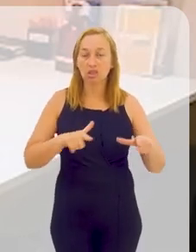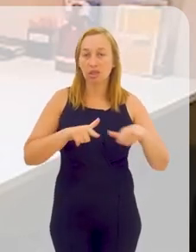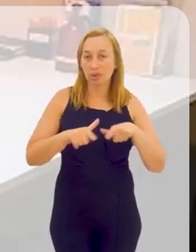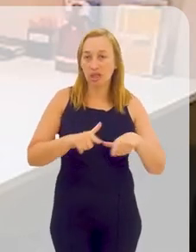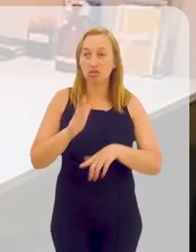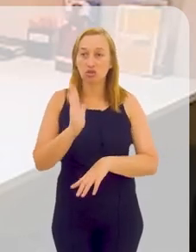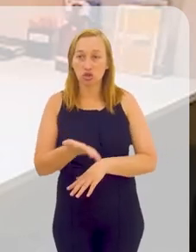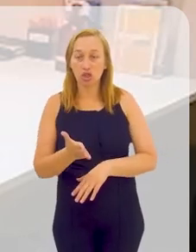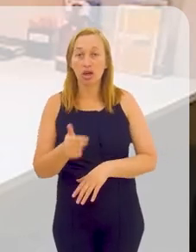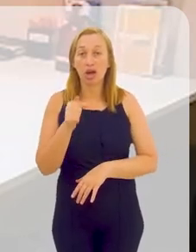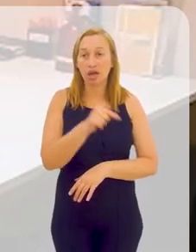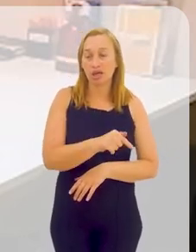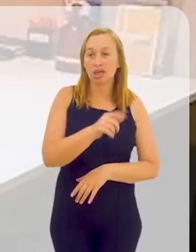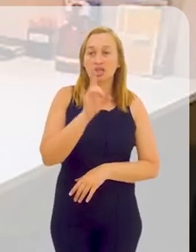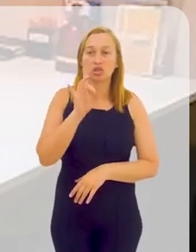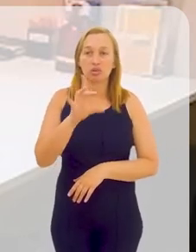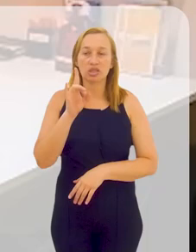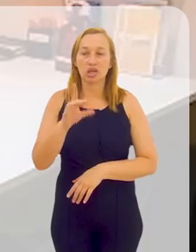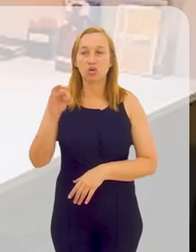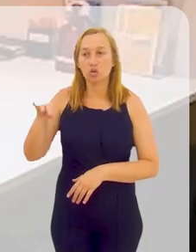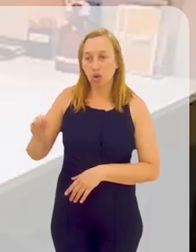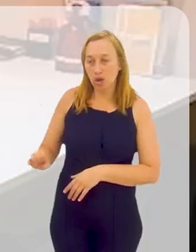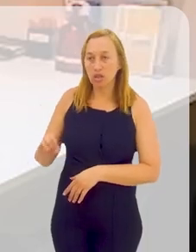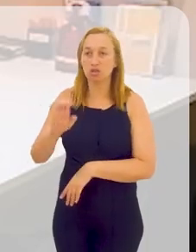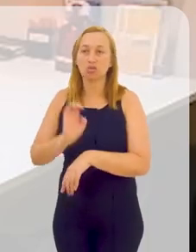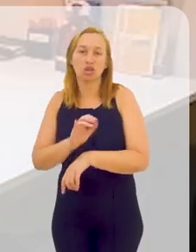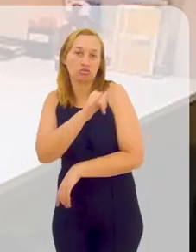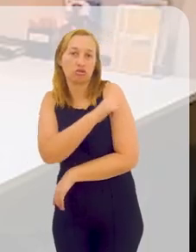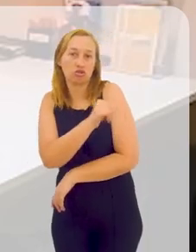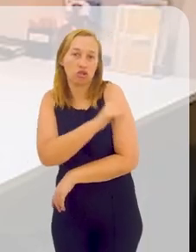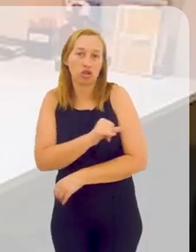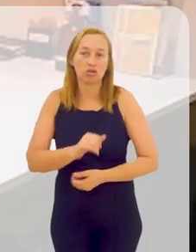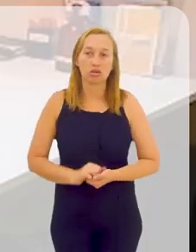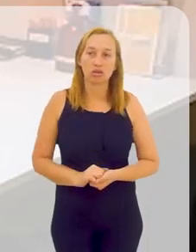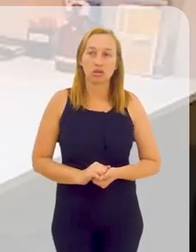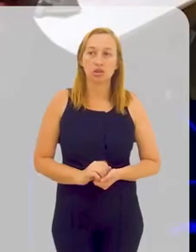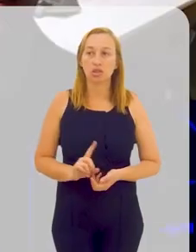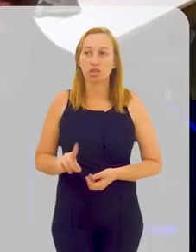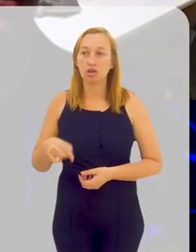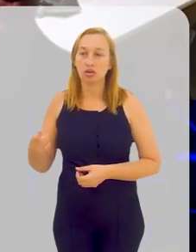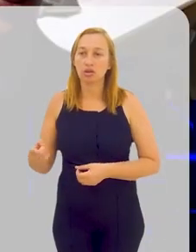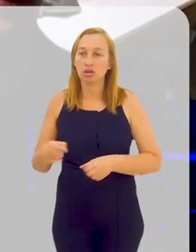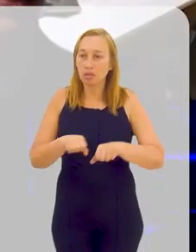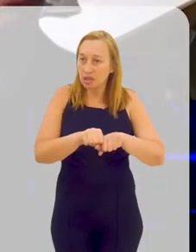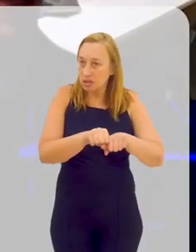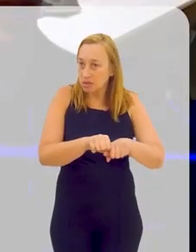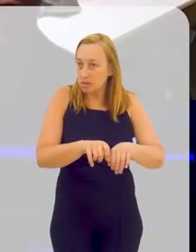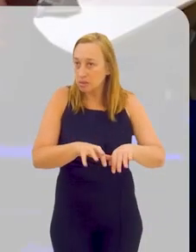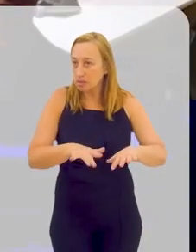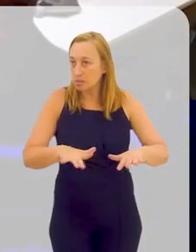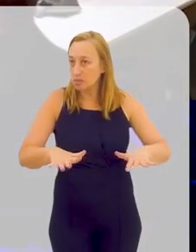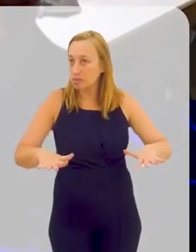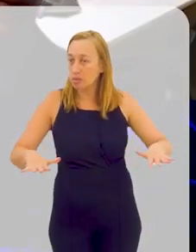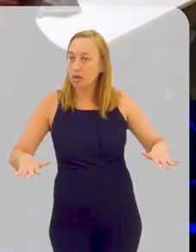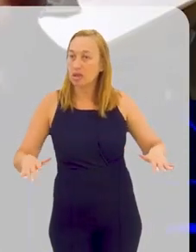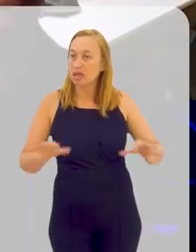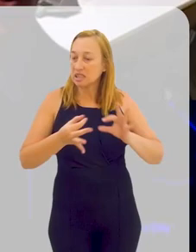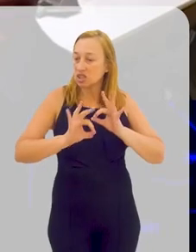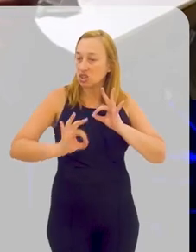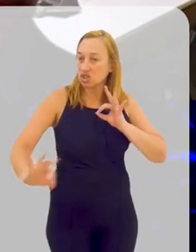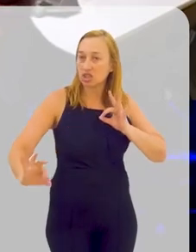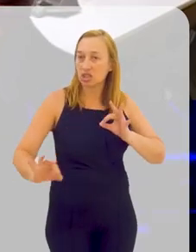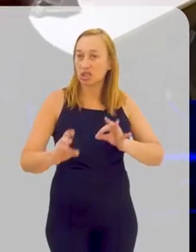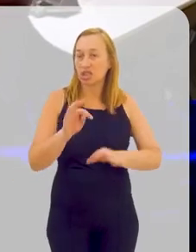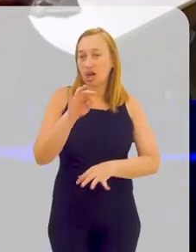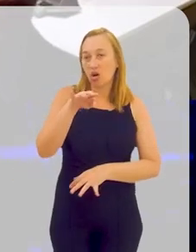porte em operação aqui em especial a região norte do estado do Rio de Janeiro e as regiões mais planas Talvez um